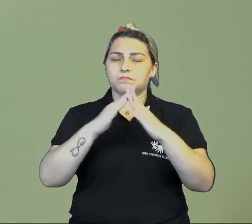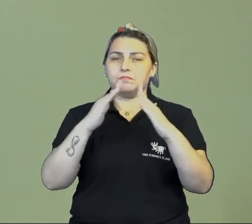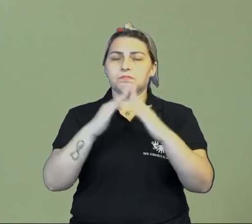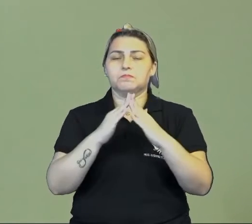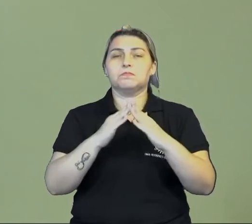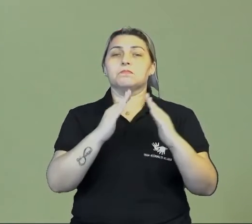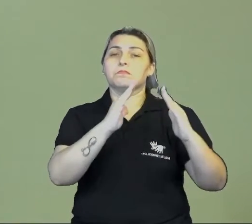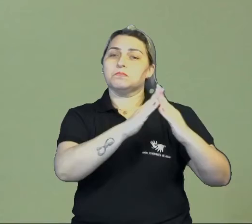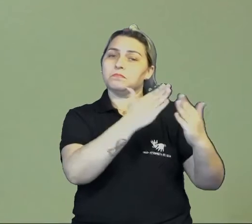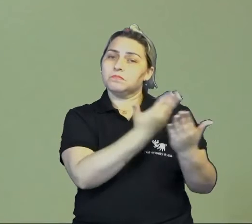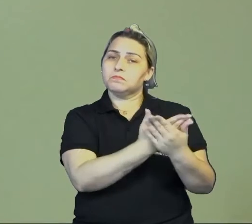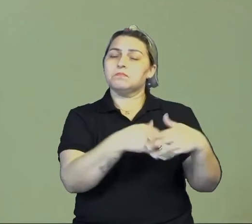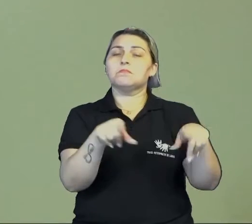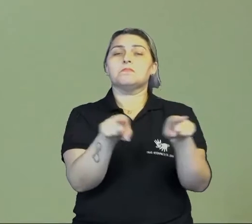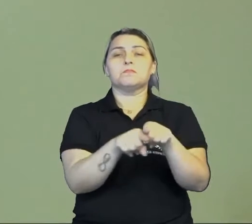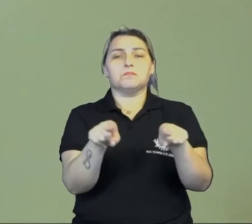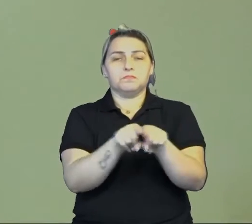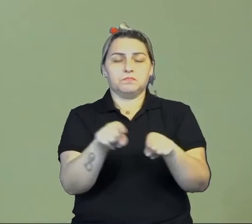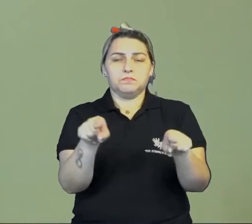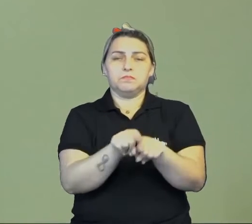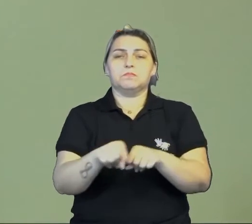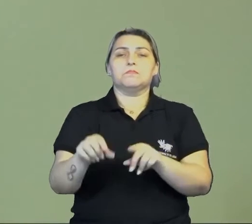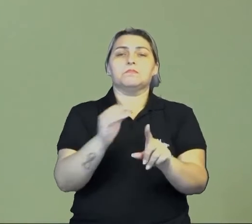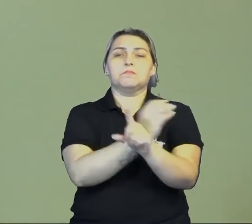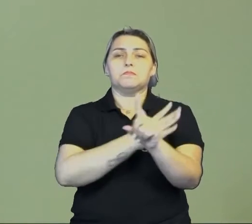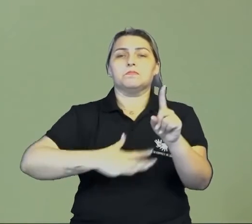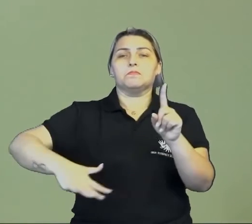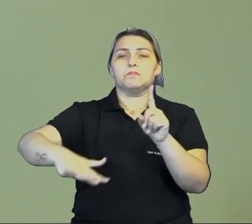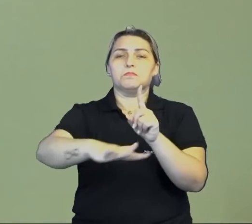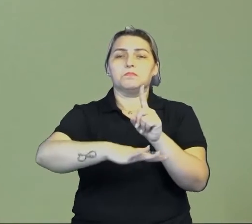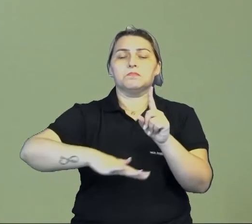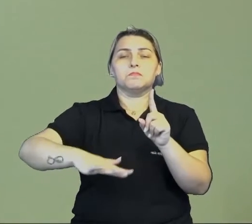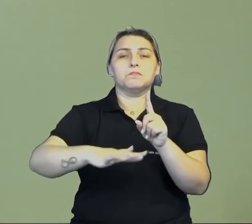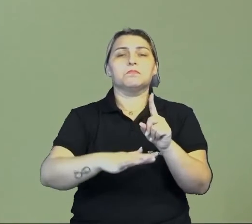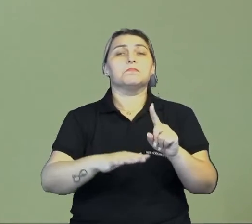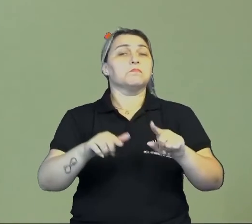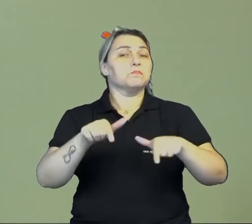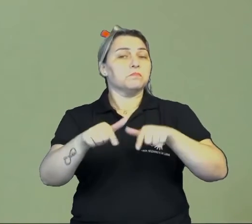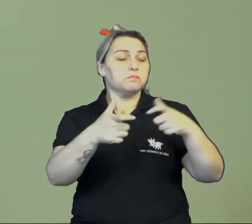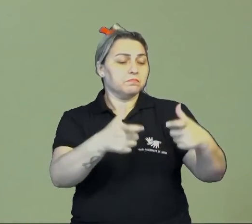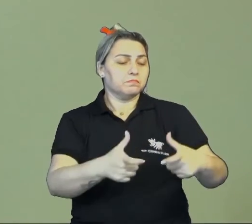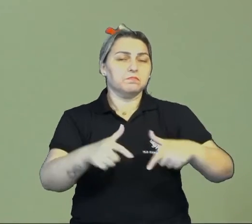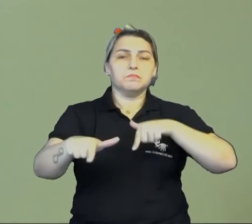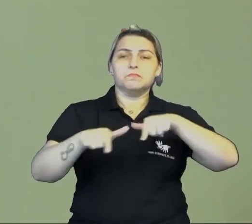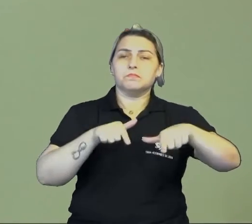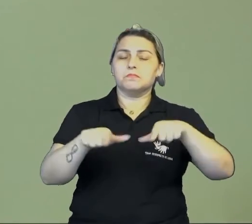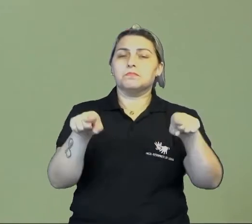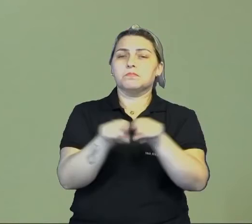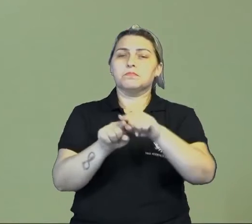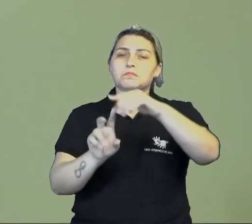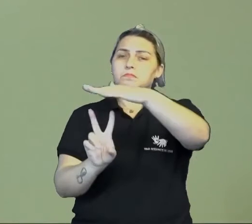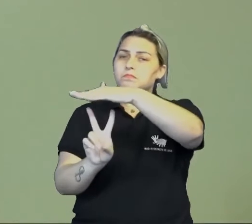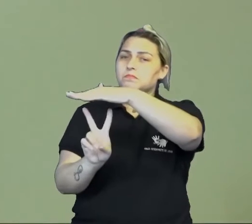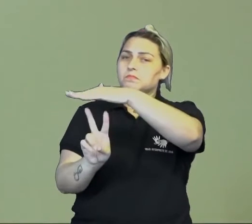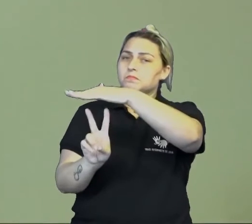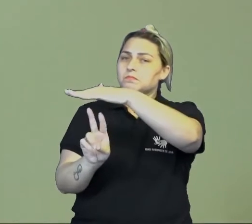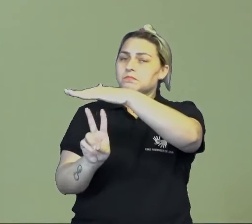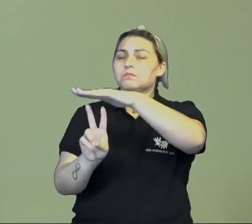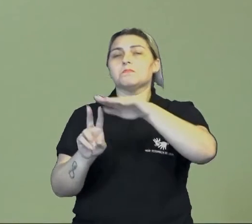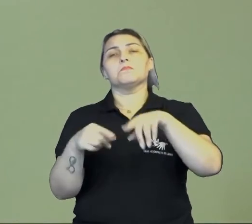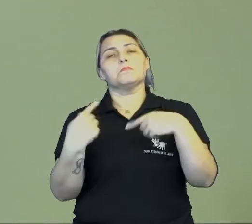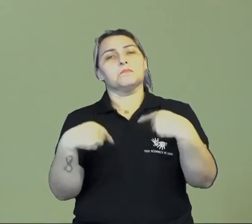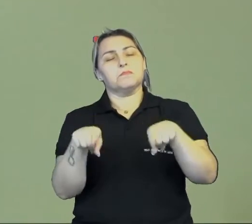A escola é um espaço de socialização. O ambiente de trabalho, uma praça, ou